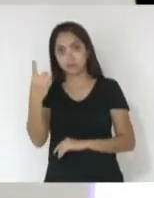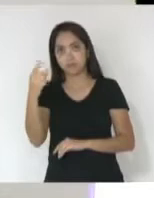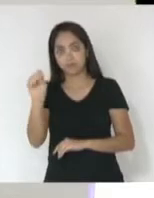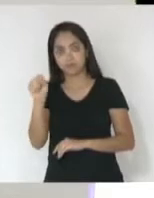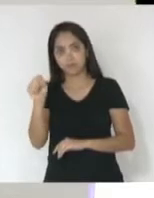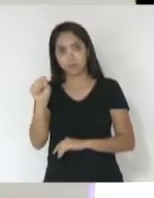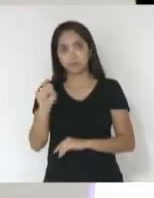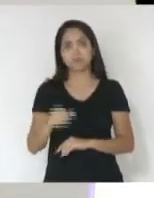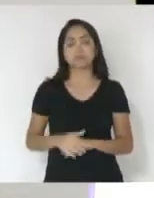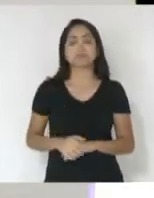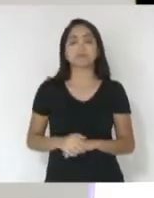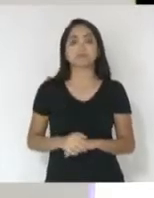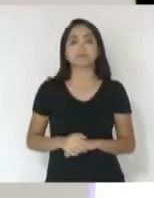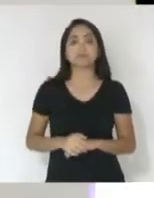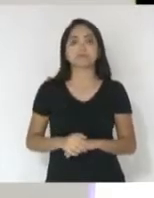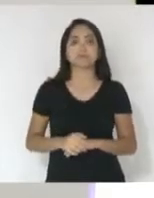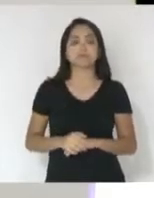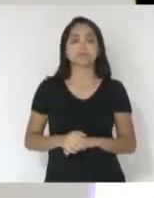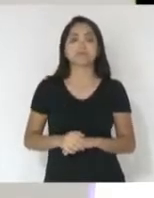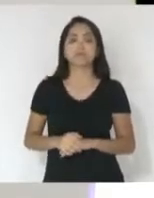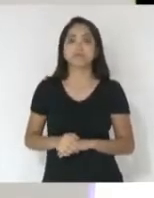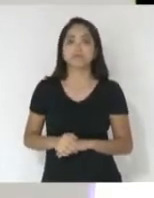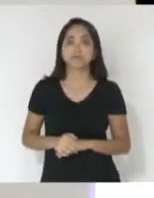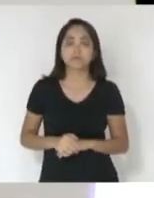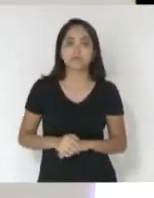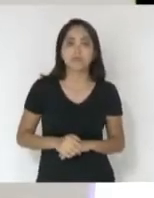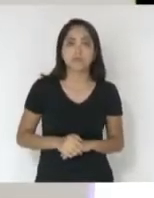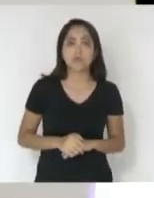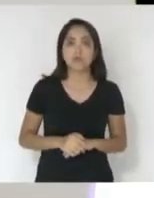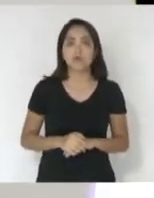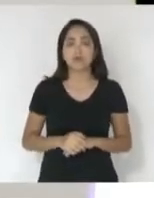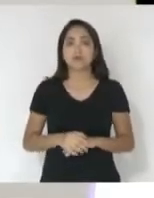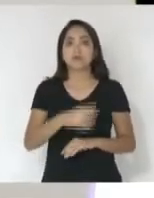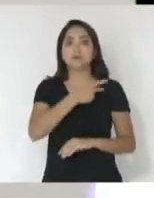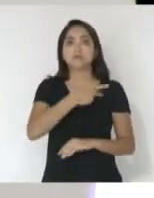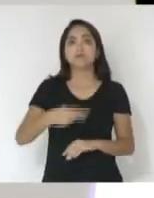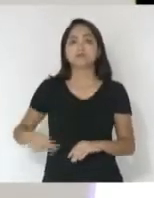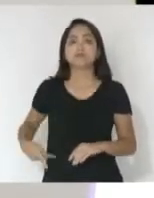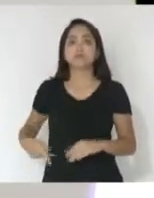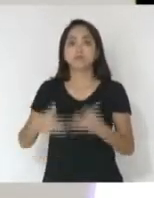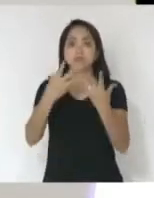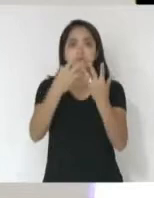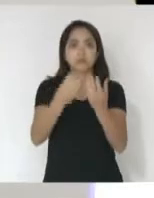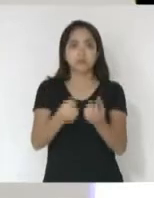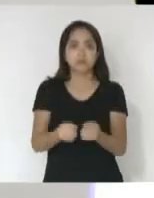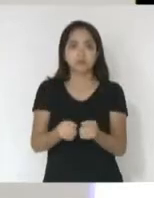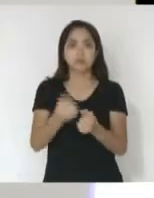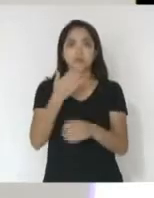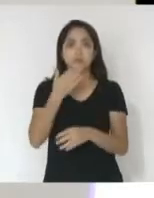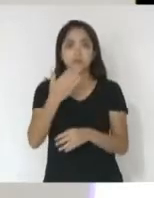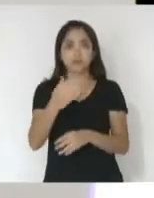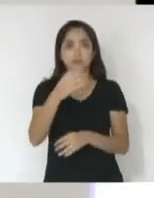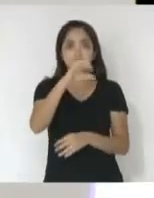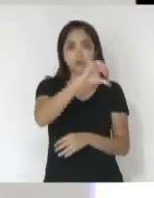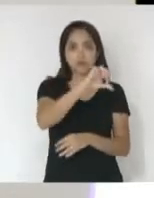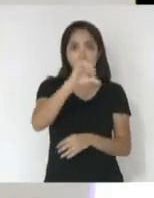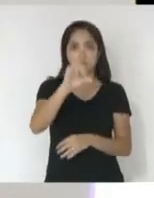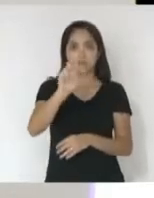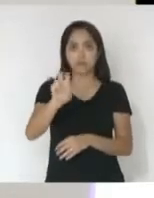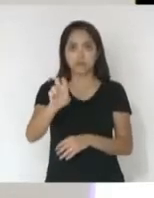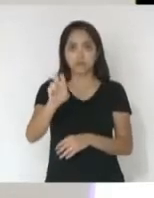263/2018, respectivamente. O senhor presidente deferiu os requerimentos 995